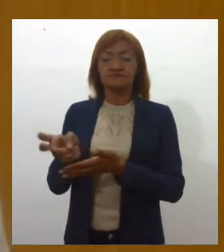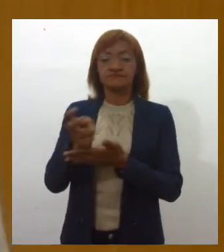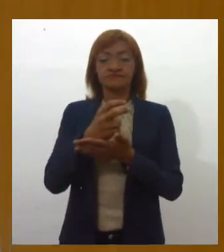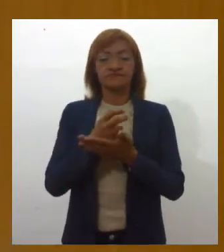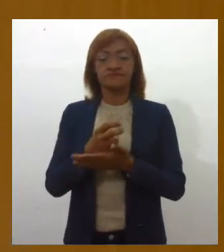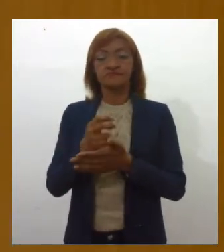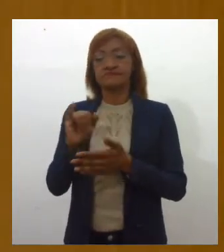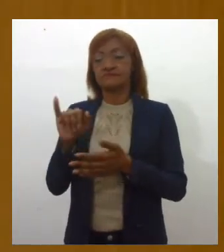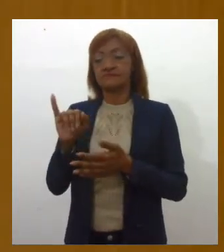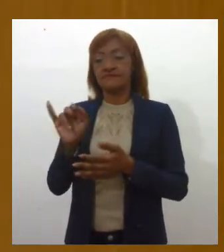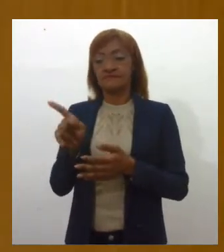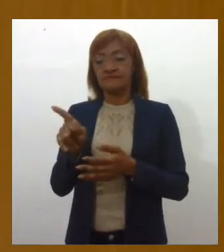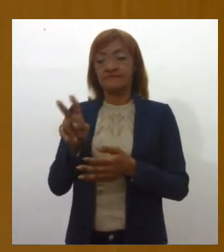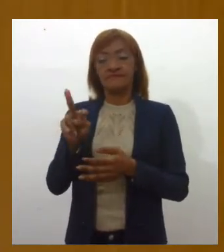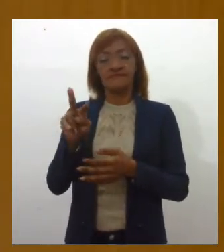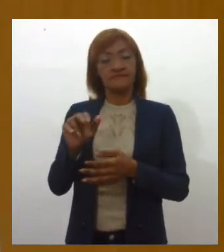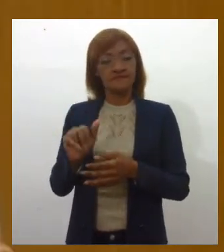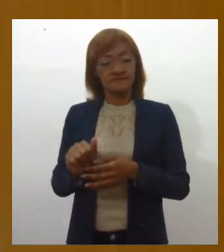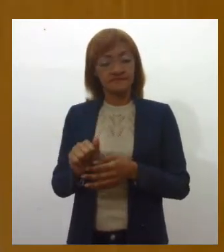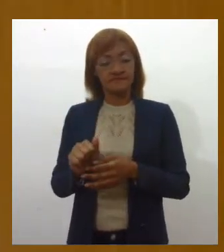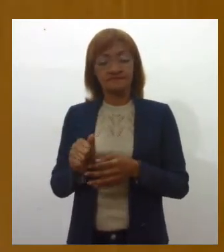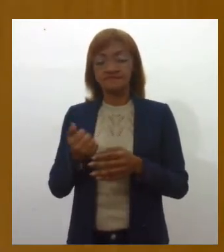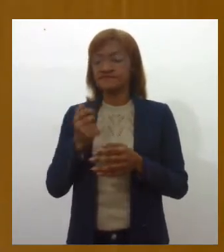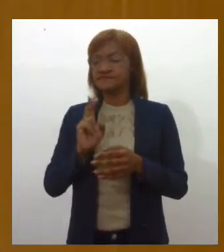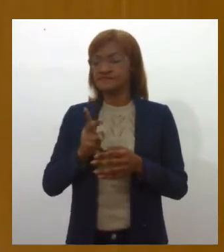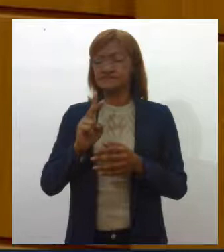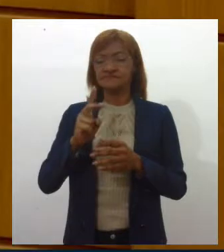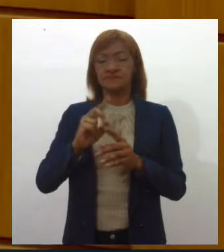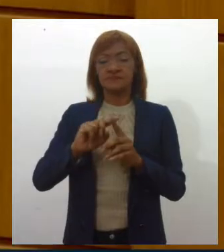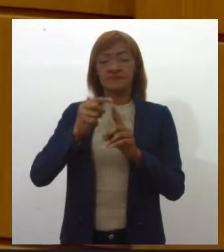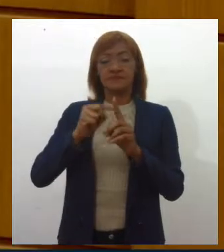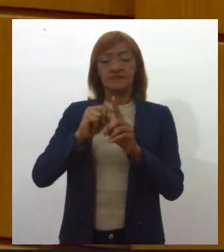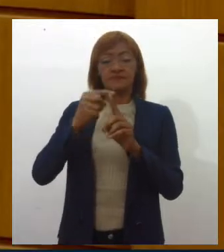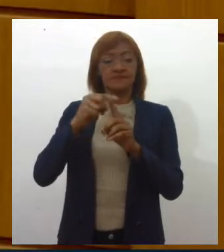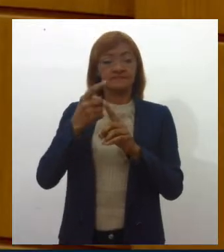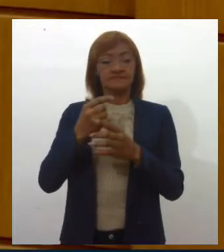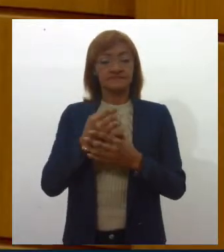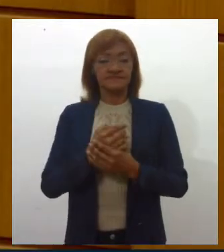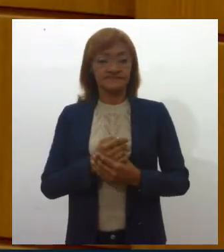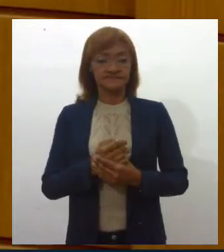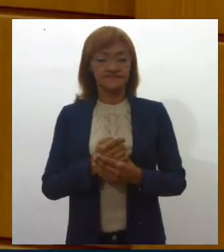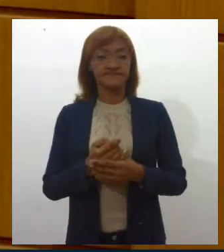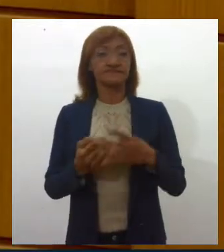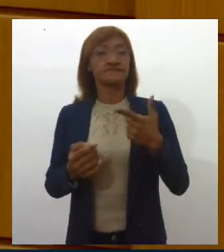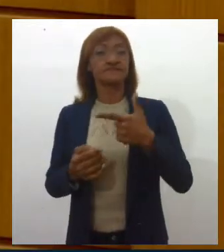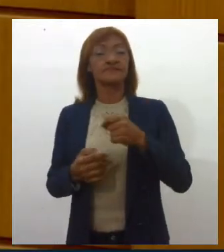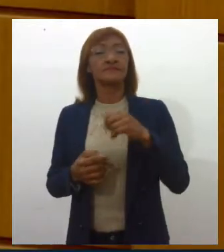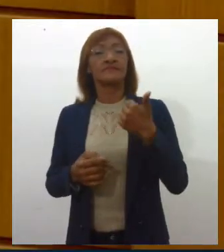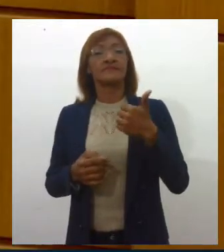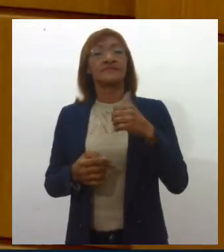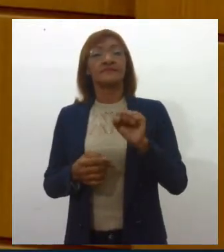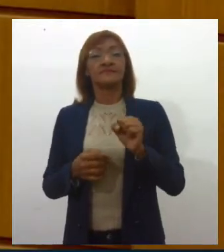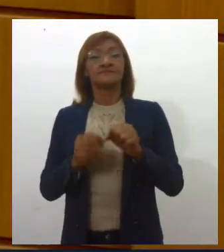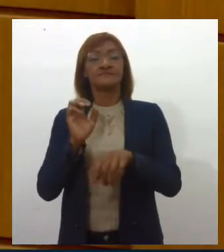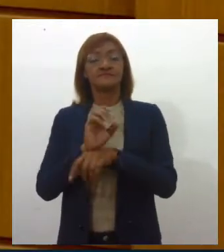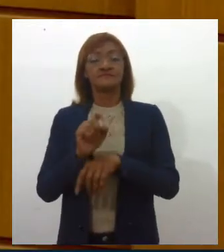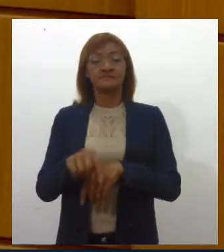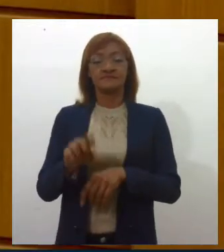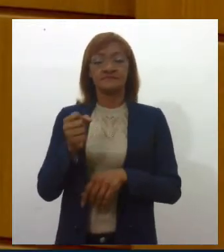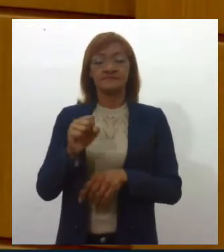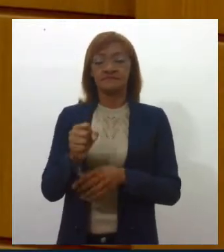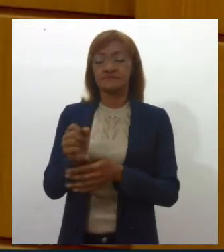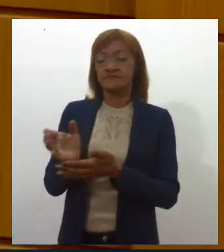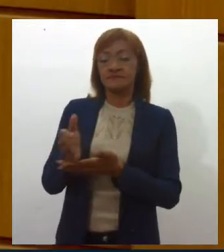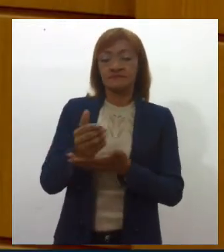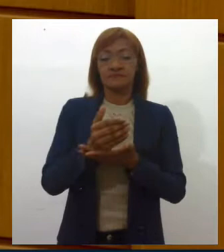que, segundo o parlamentar, vem crescendo ano após ano em Sergipe. Em 2018, o estado de Sergipe arrecadou, aqui